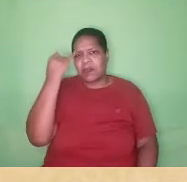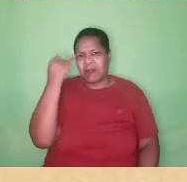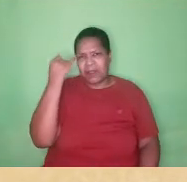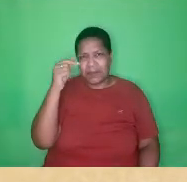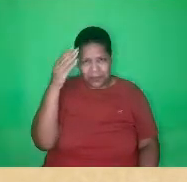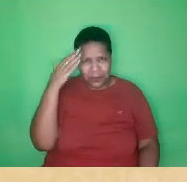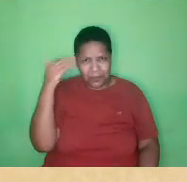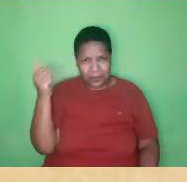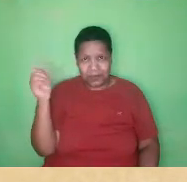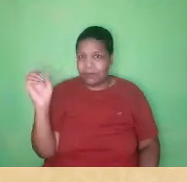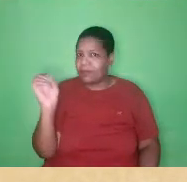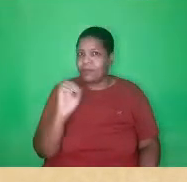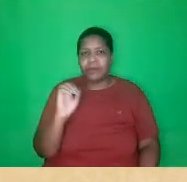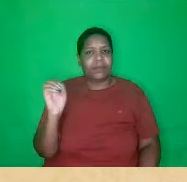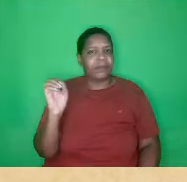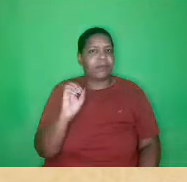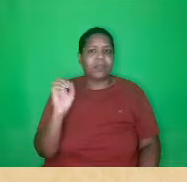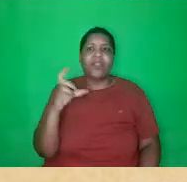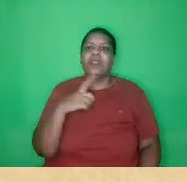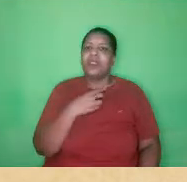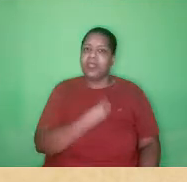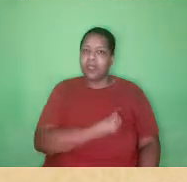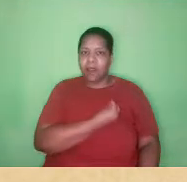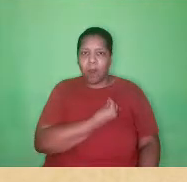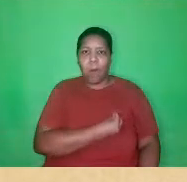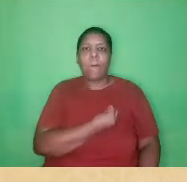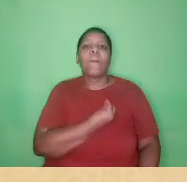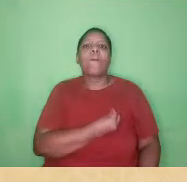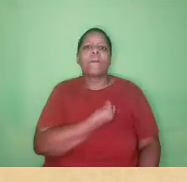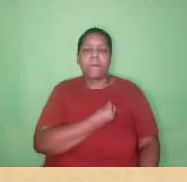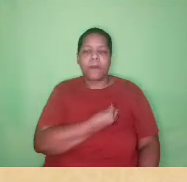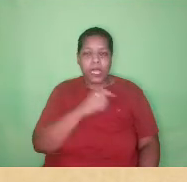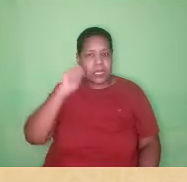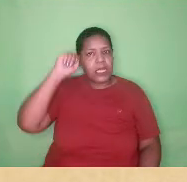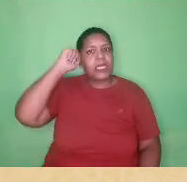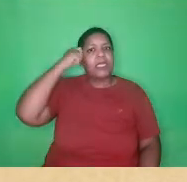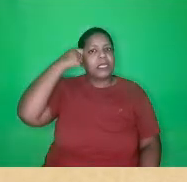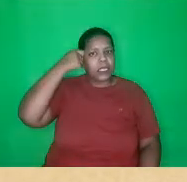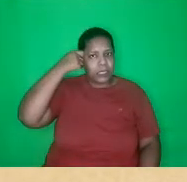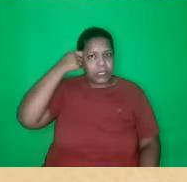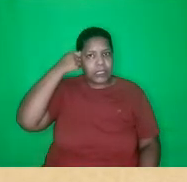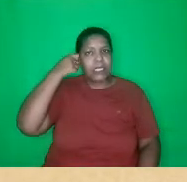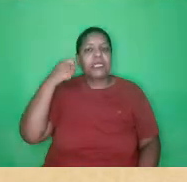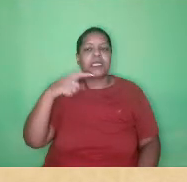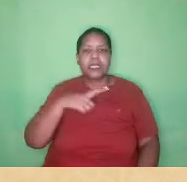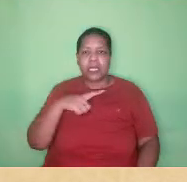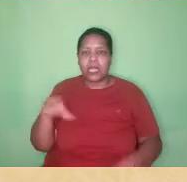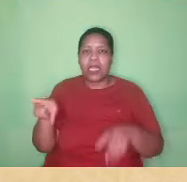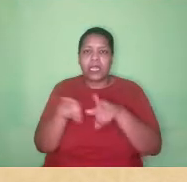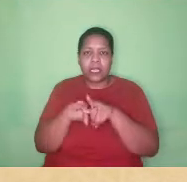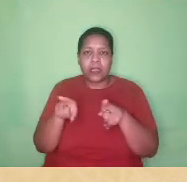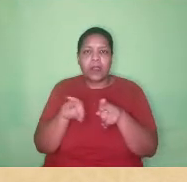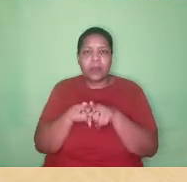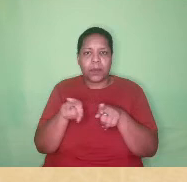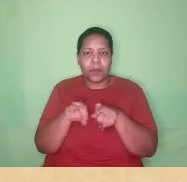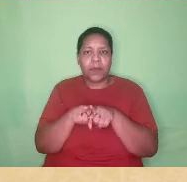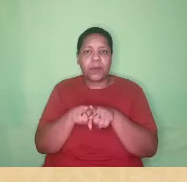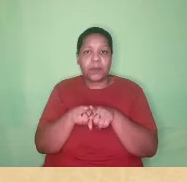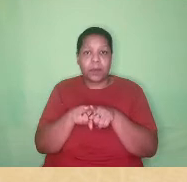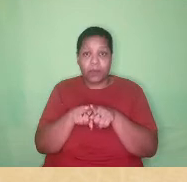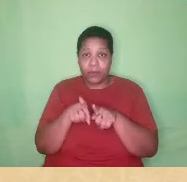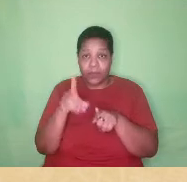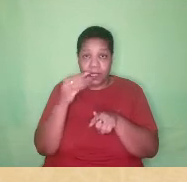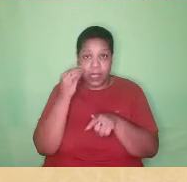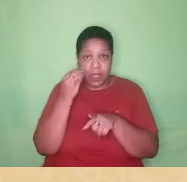Ali também tem a presença, o quê? A presença negra, a presença dos africanos. Então, essa a experiência de